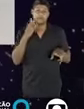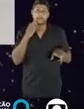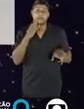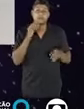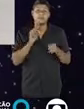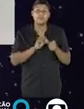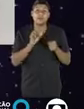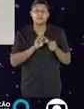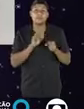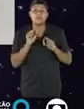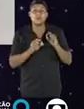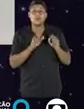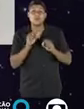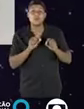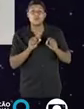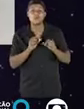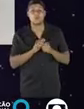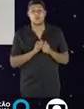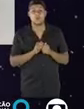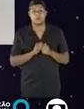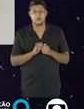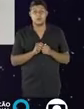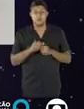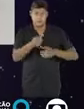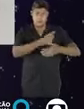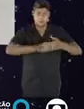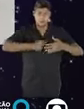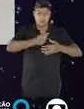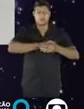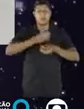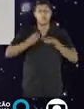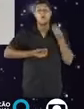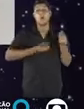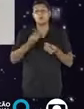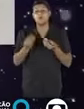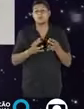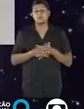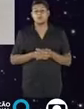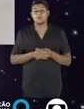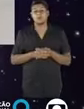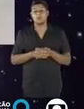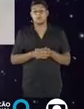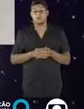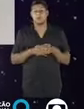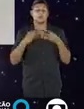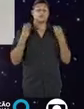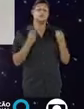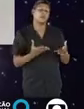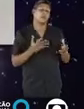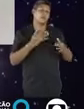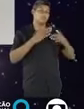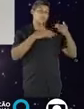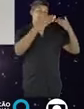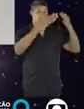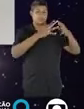ao fazer as suas receitas? Como é que você dá esse pulo do gato?